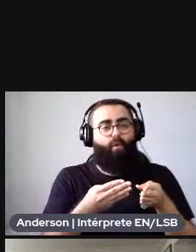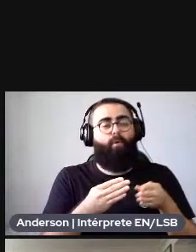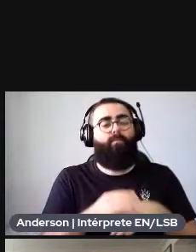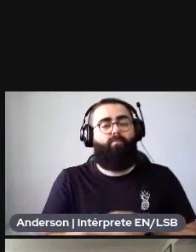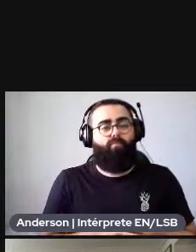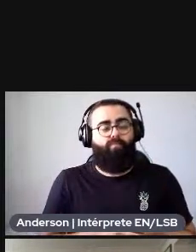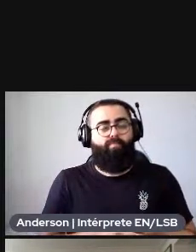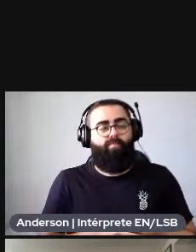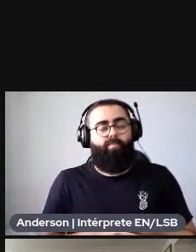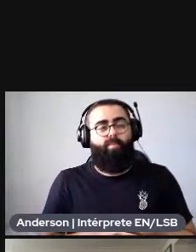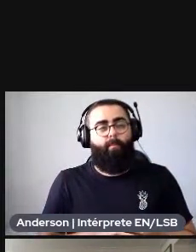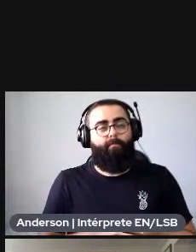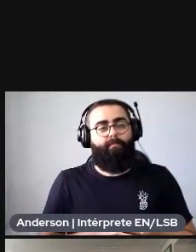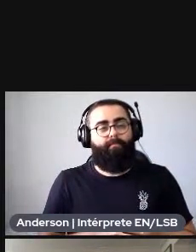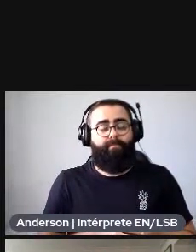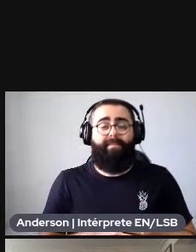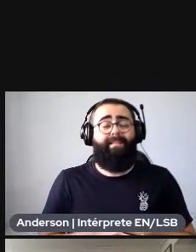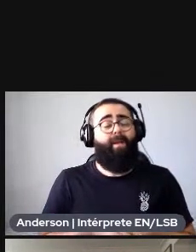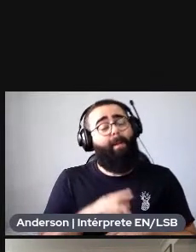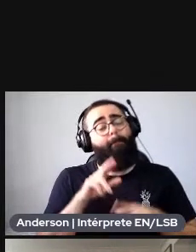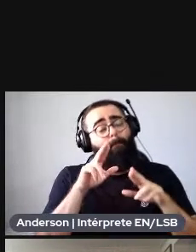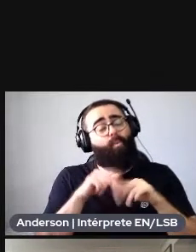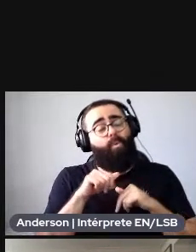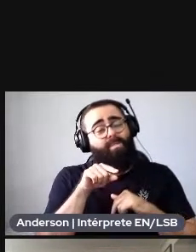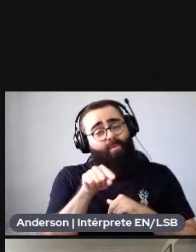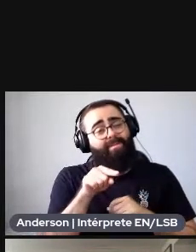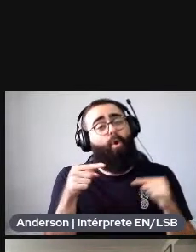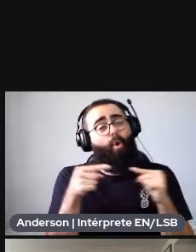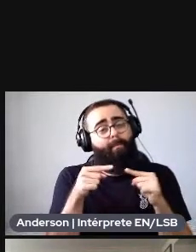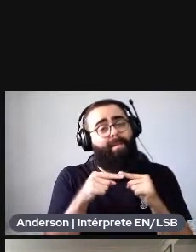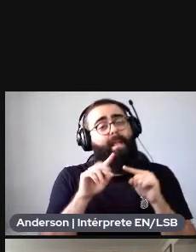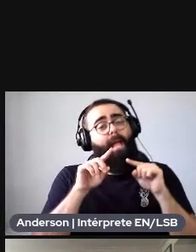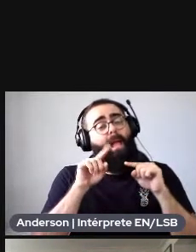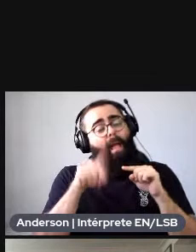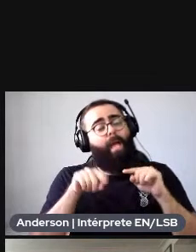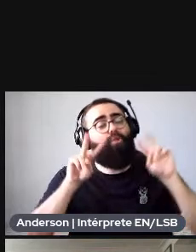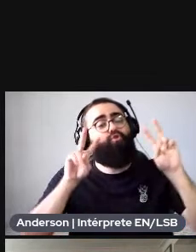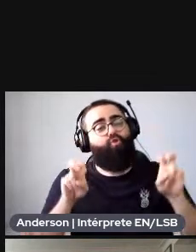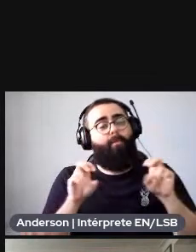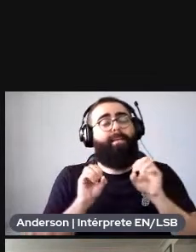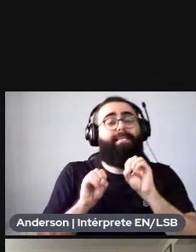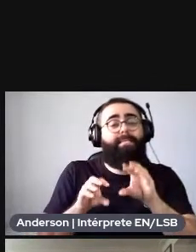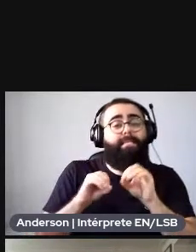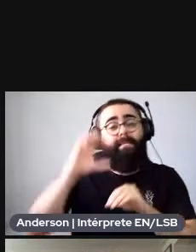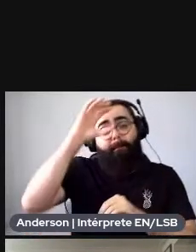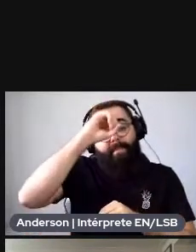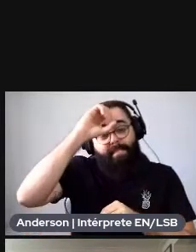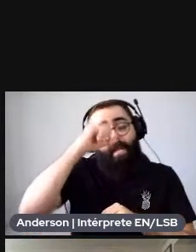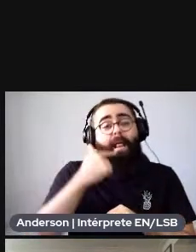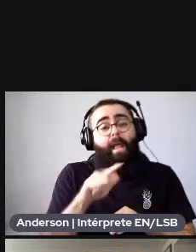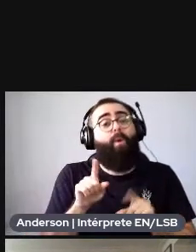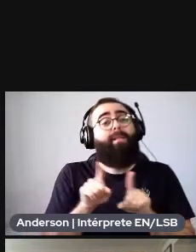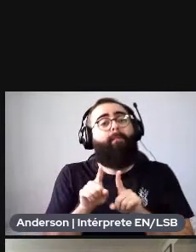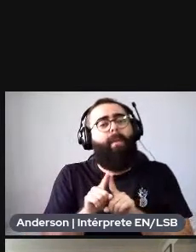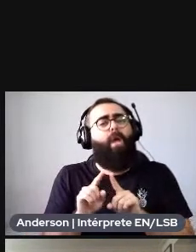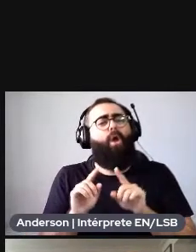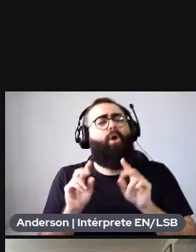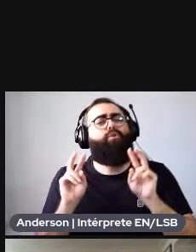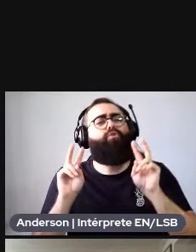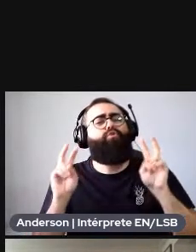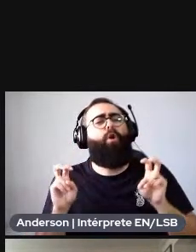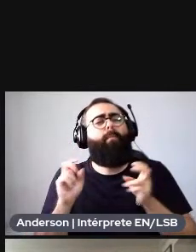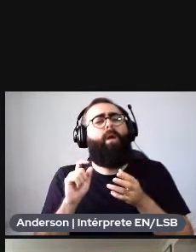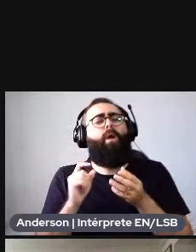ver com ensino e aprendizagem da língua e também com questões de literacia / letramento.